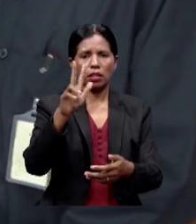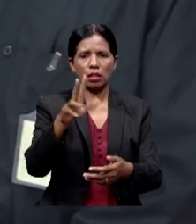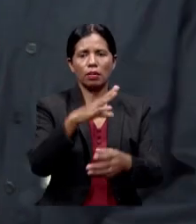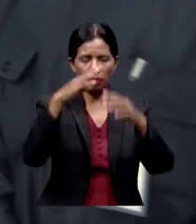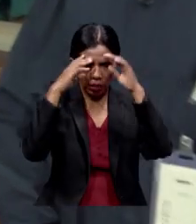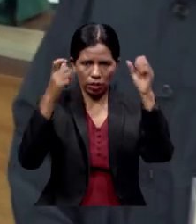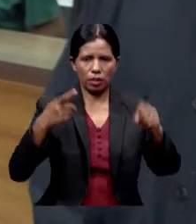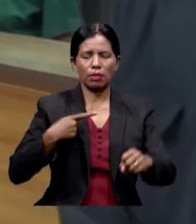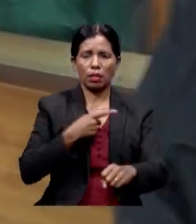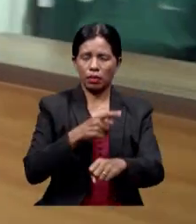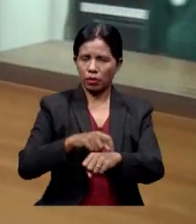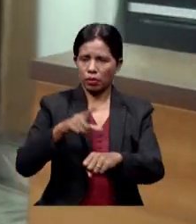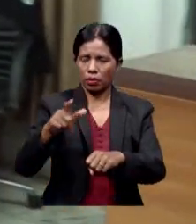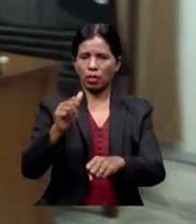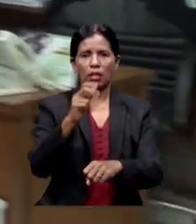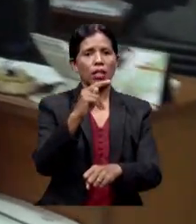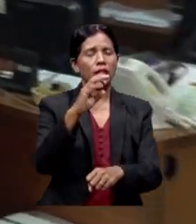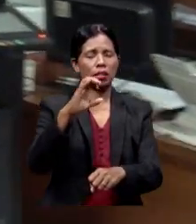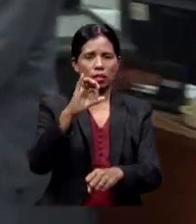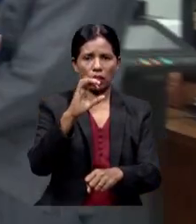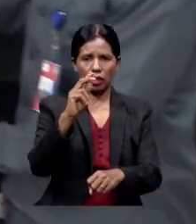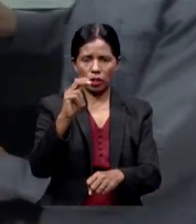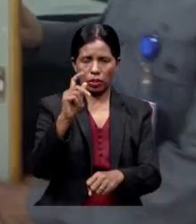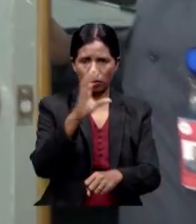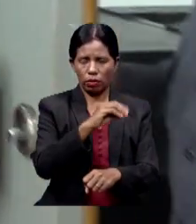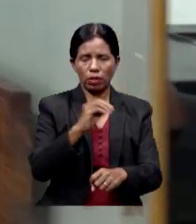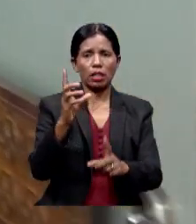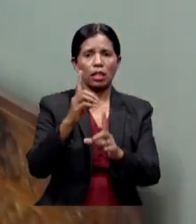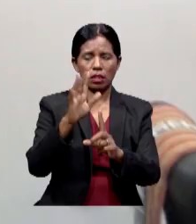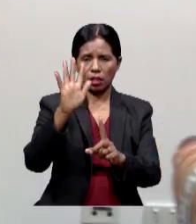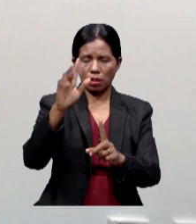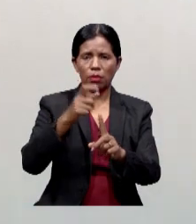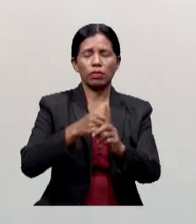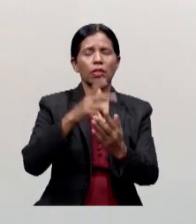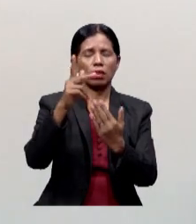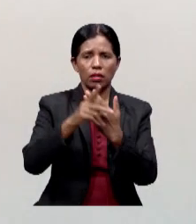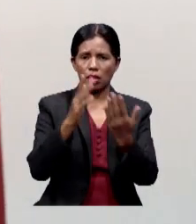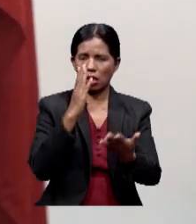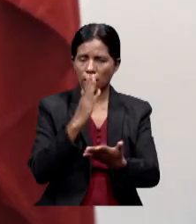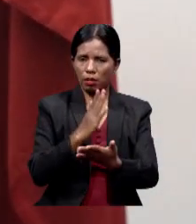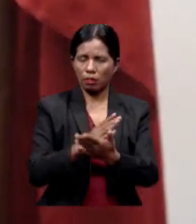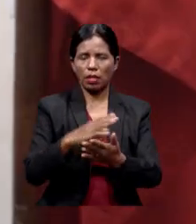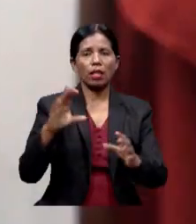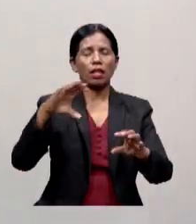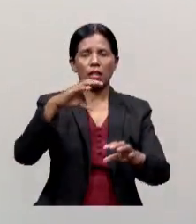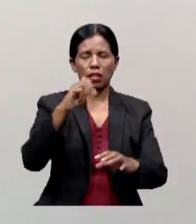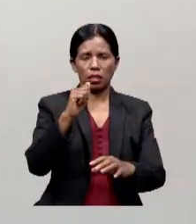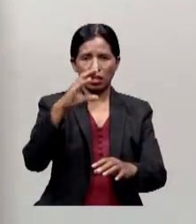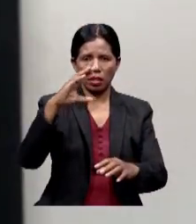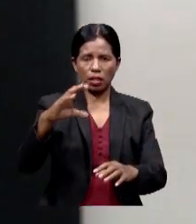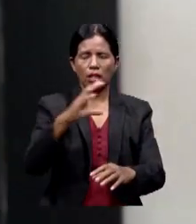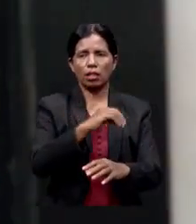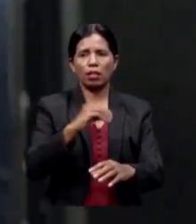Presidente Parlamento Nasional Aniceto Guterres e Haloron Lima fulan abril hakotu knar komisario komisão anticorrupção